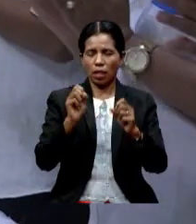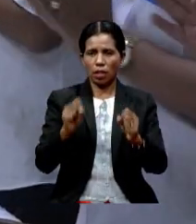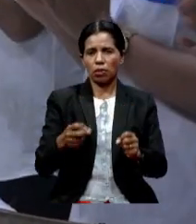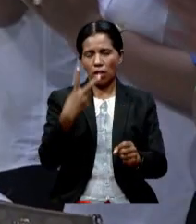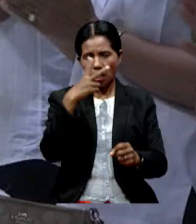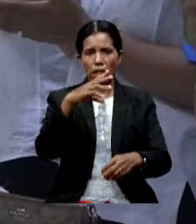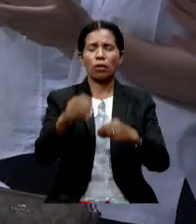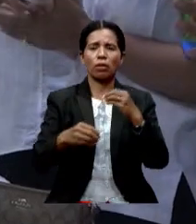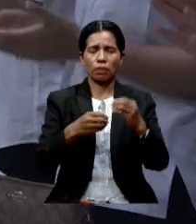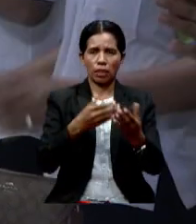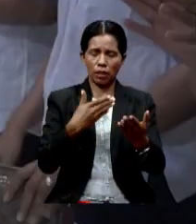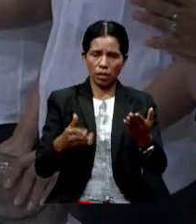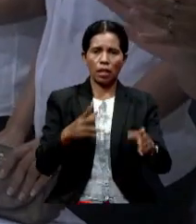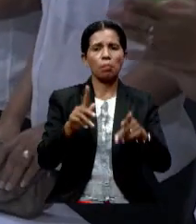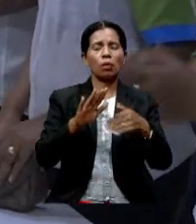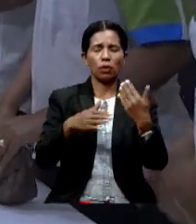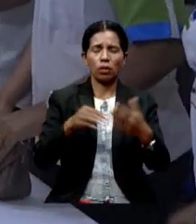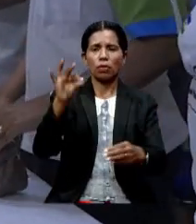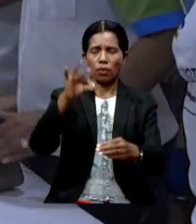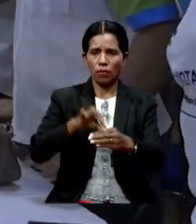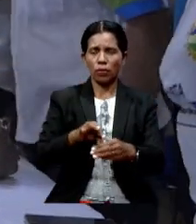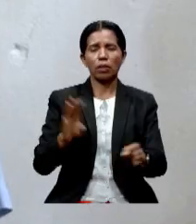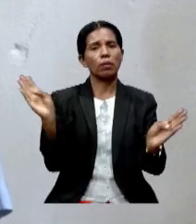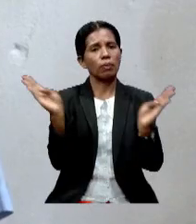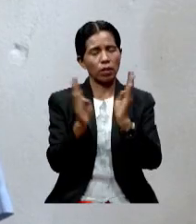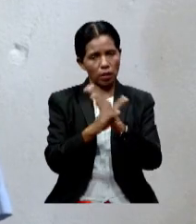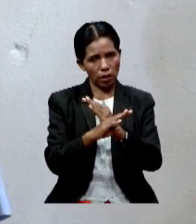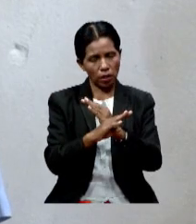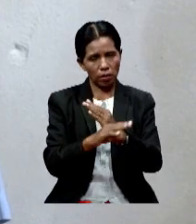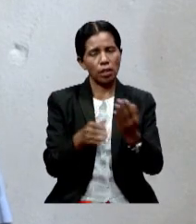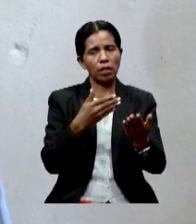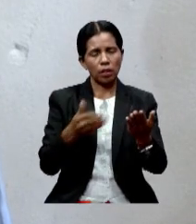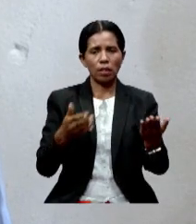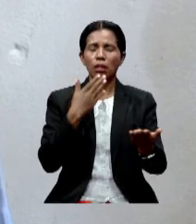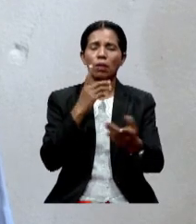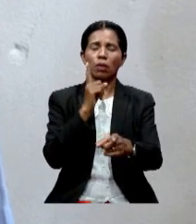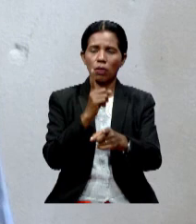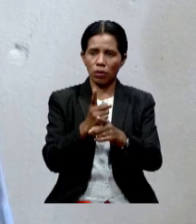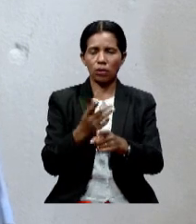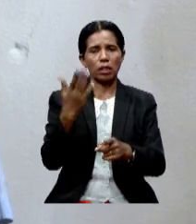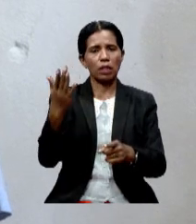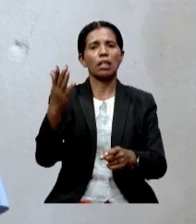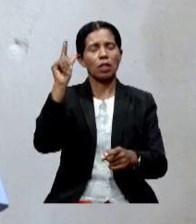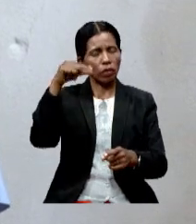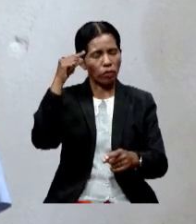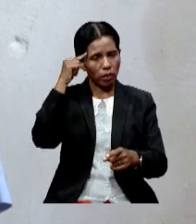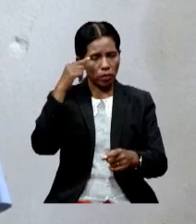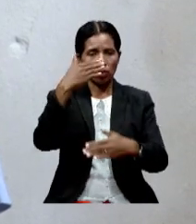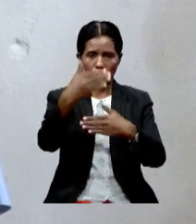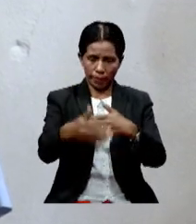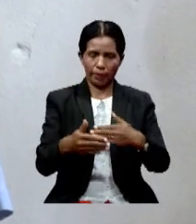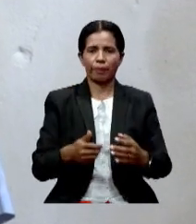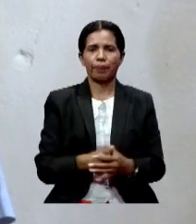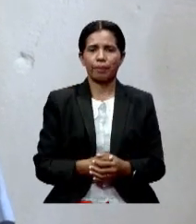materializa povo ni votos né o de sai o outro uma neve que concreto e a governação ira neve que mai